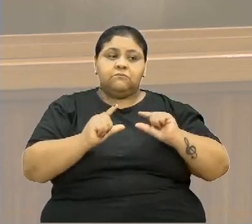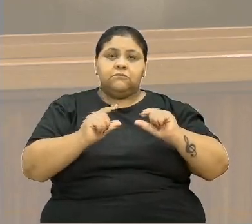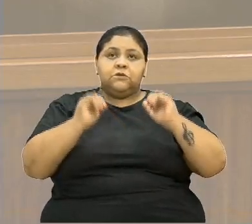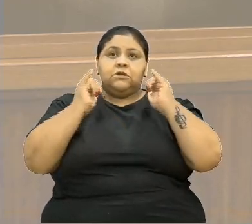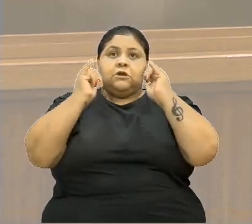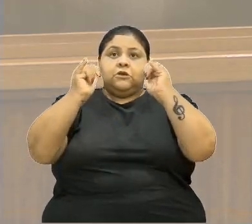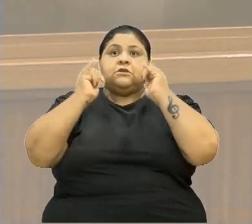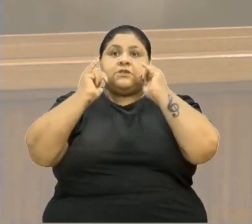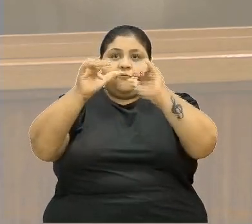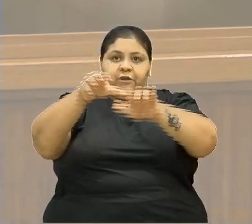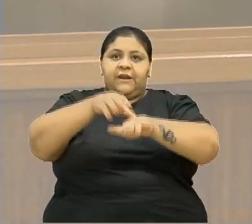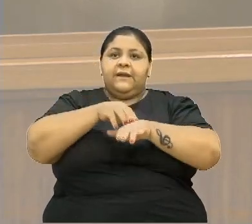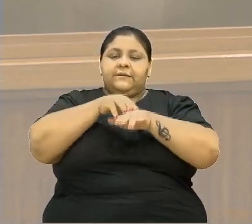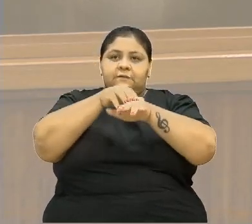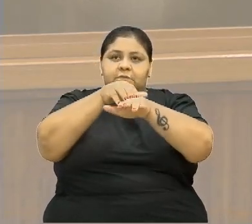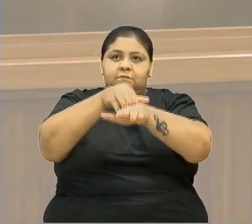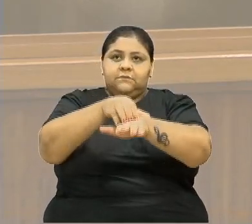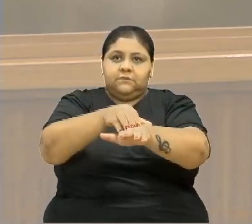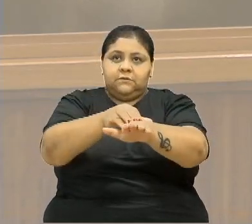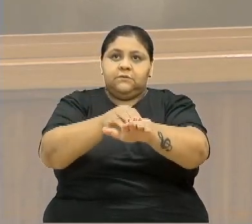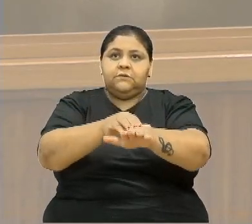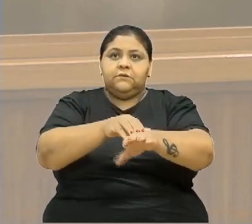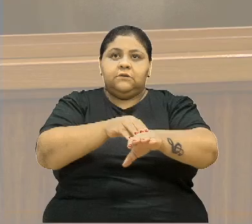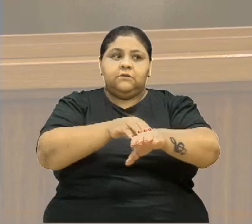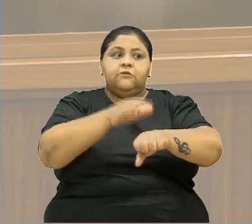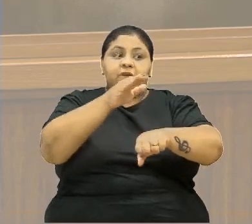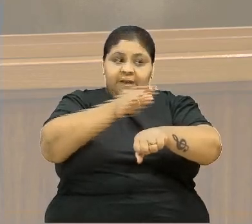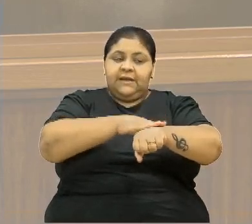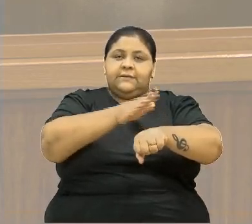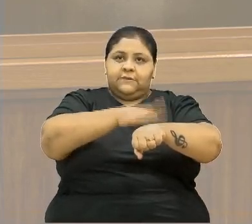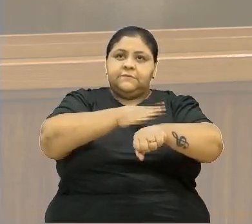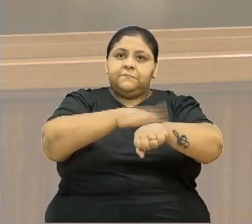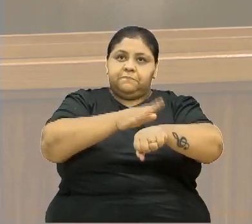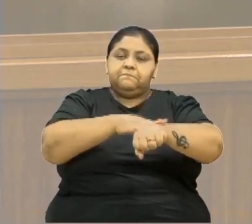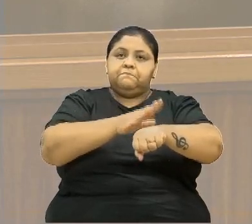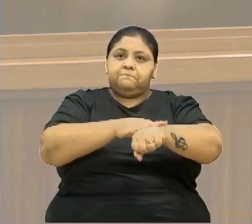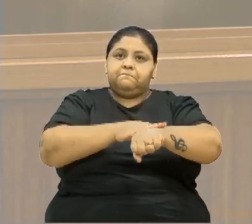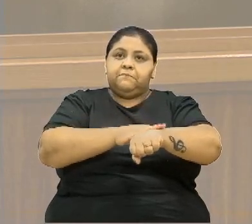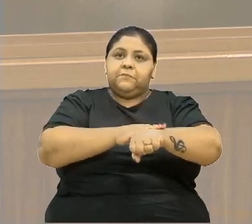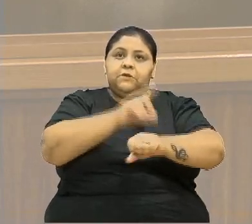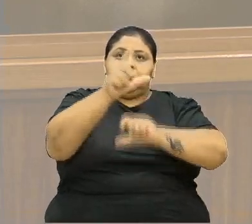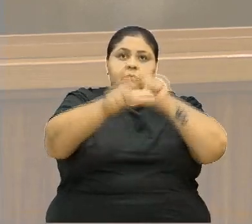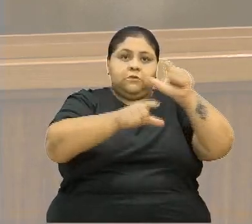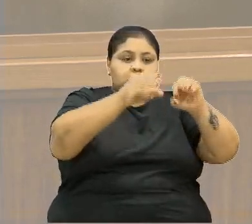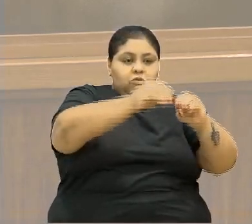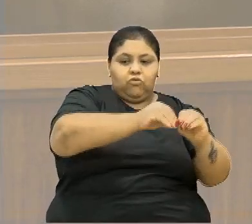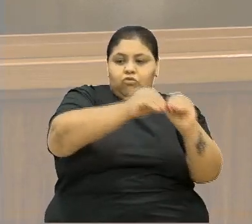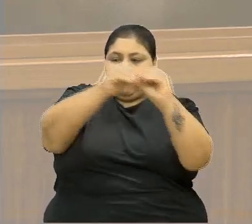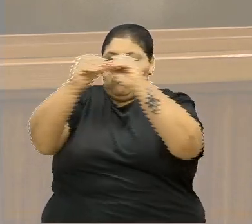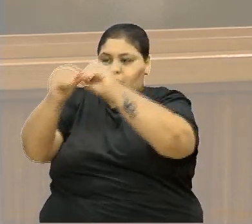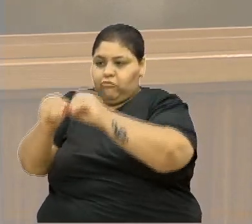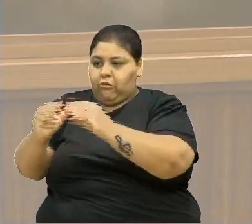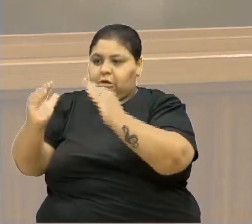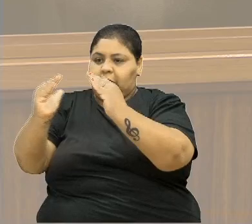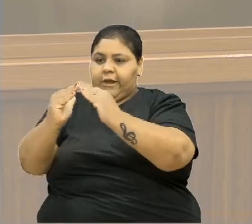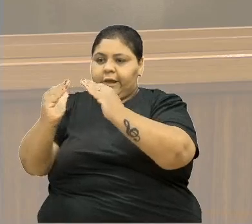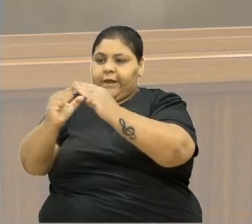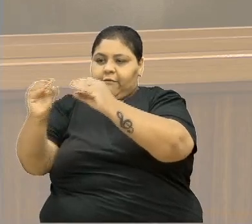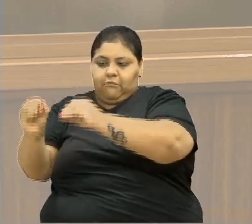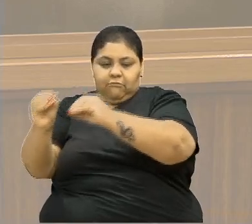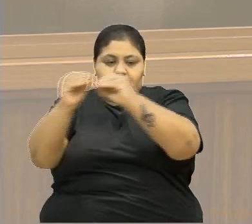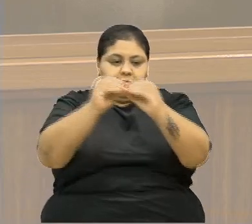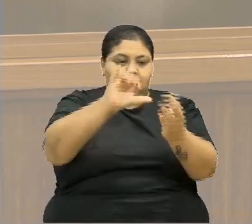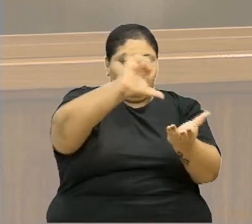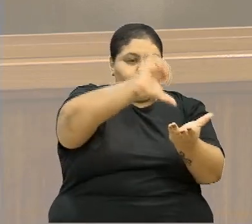que naquele momento onde o fluxo das pessoas de suas casas para o centro estava